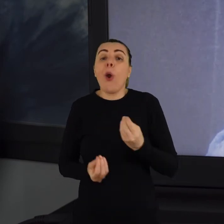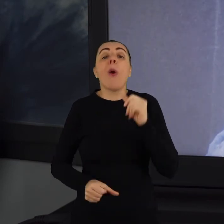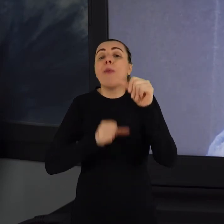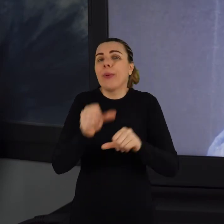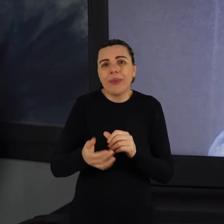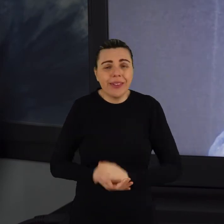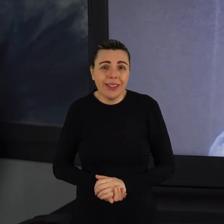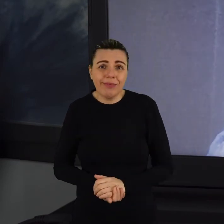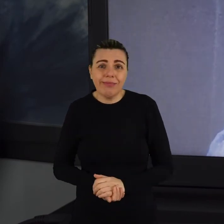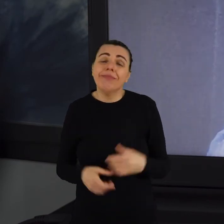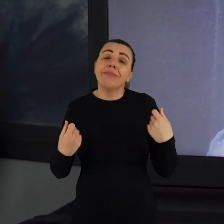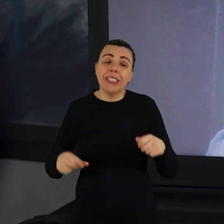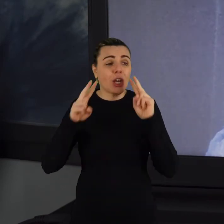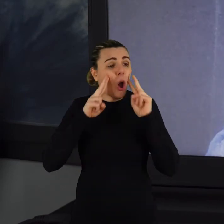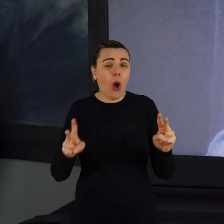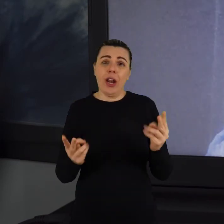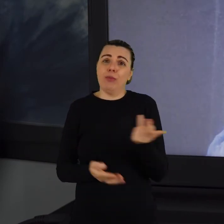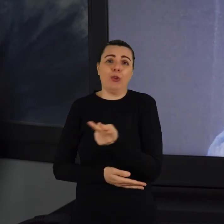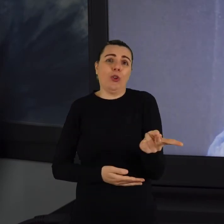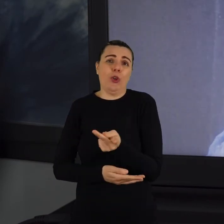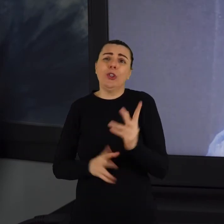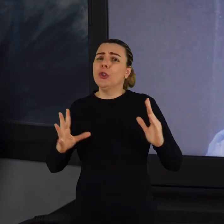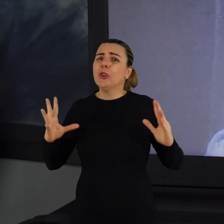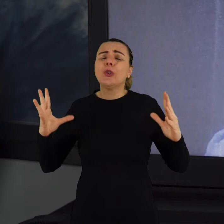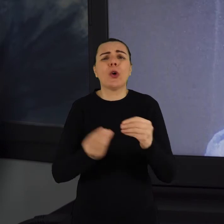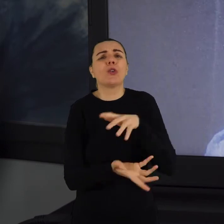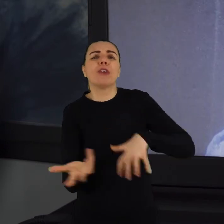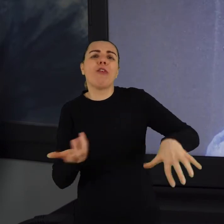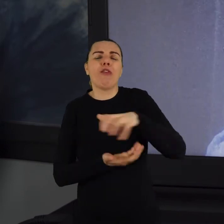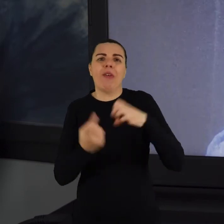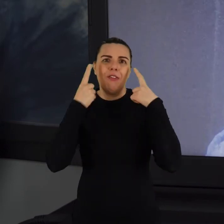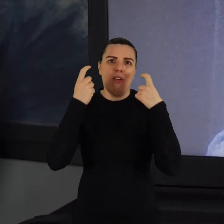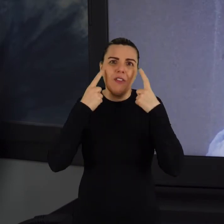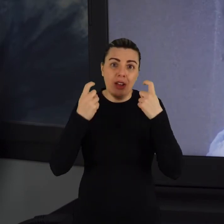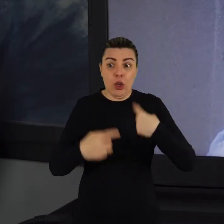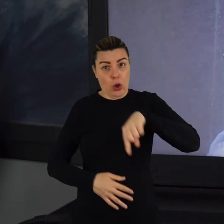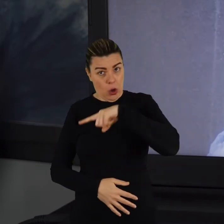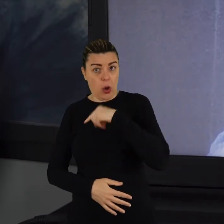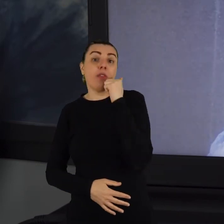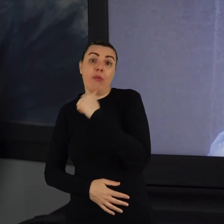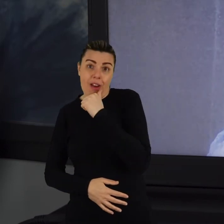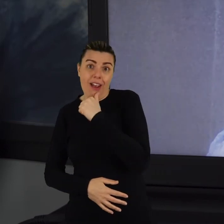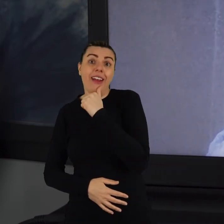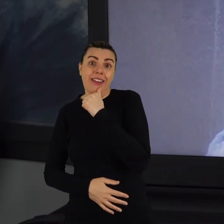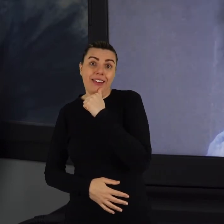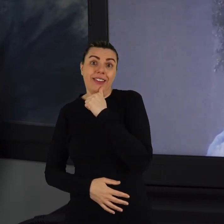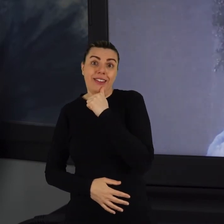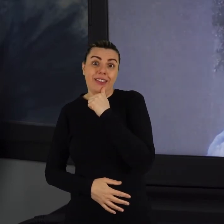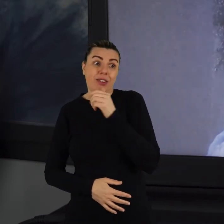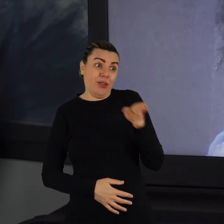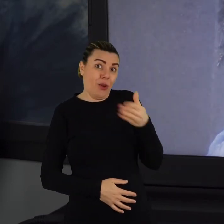vai precisar olhar também para todos que estão envolvidos nesse processo de violência. Nós, mulheres,